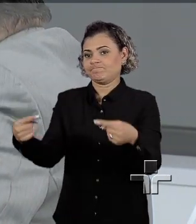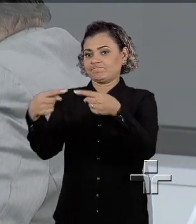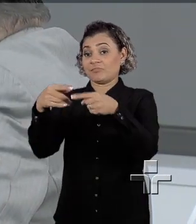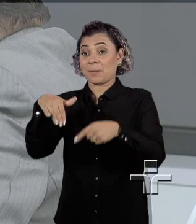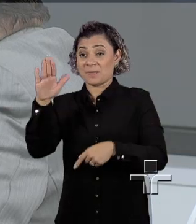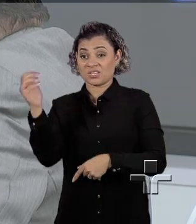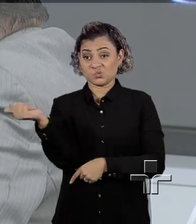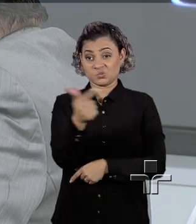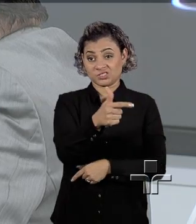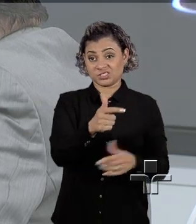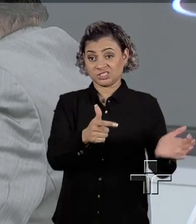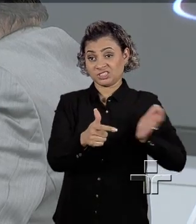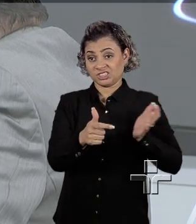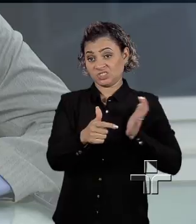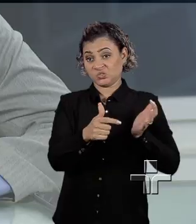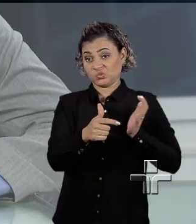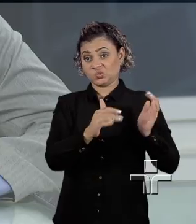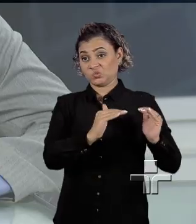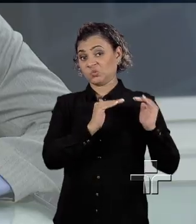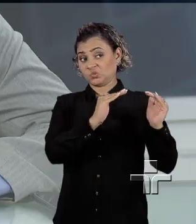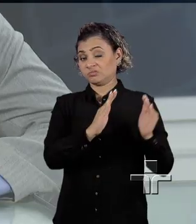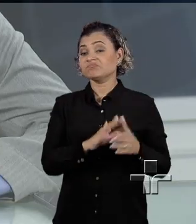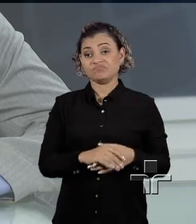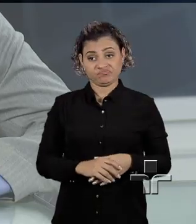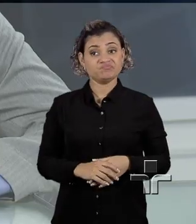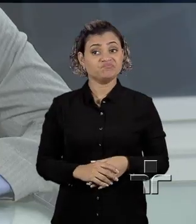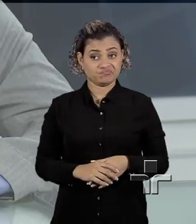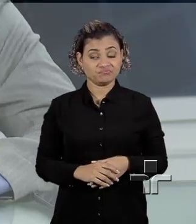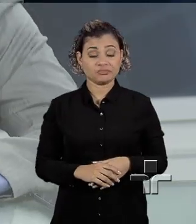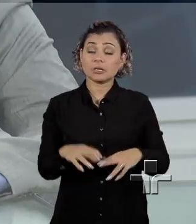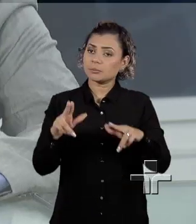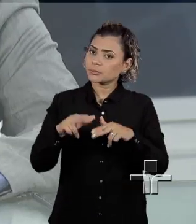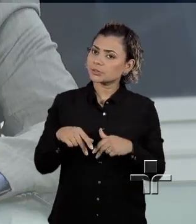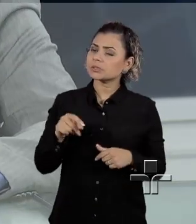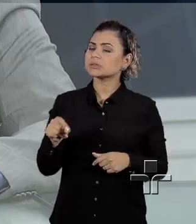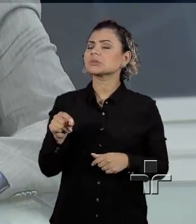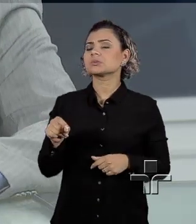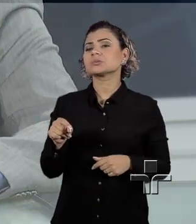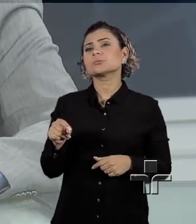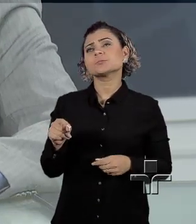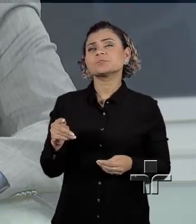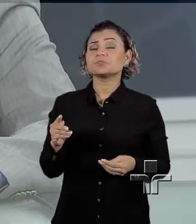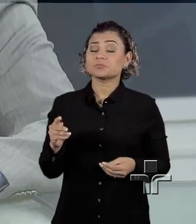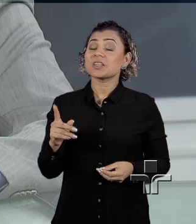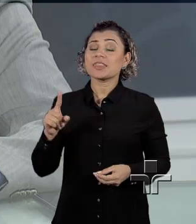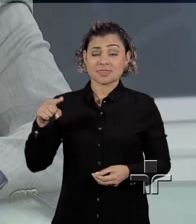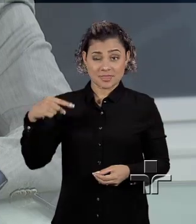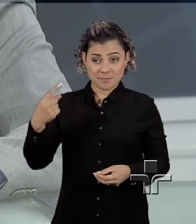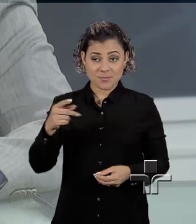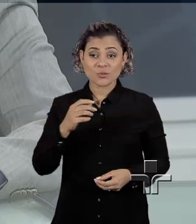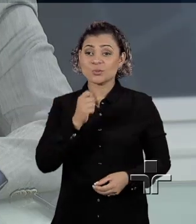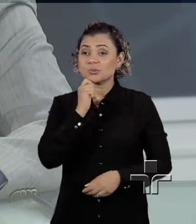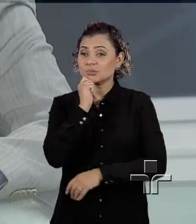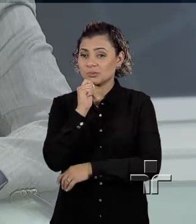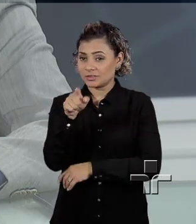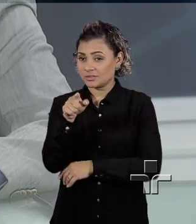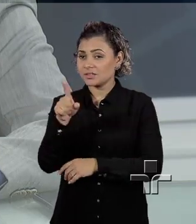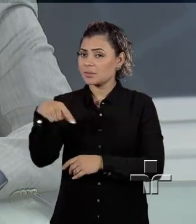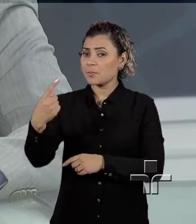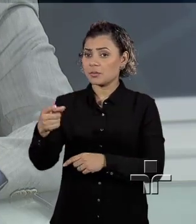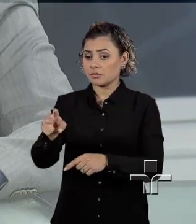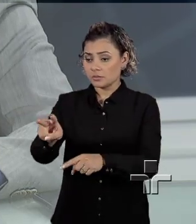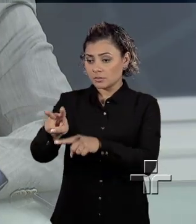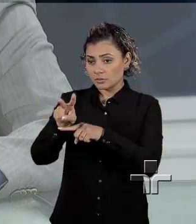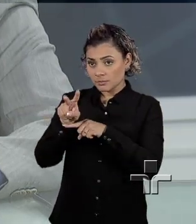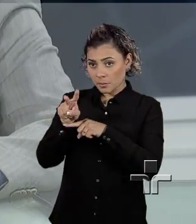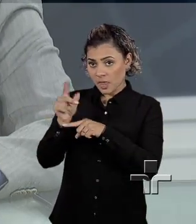ou do que as classes médias. Evidentemente, depois, vamos dizer, William, esses empréstimos não serão